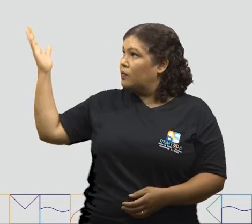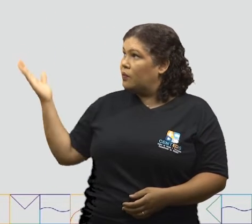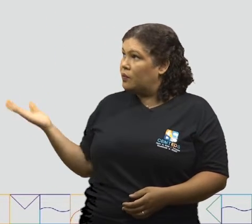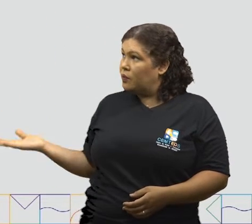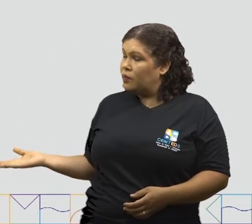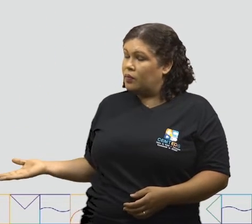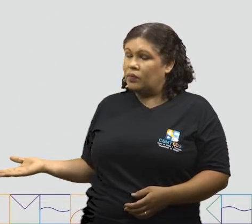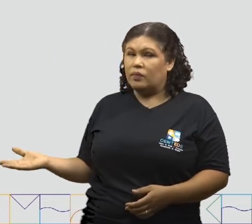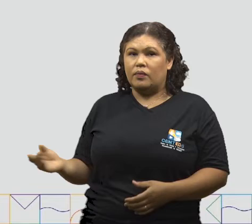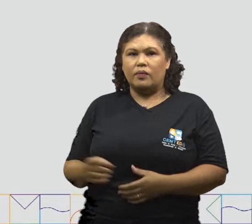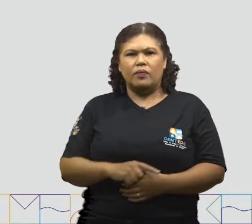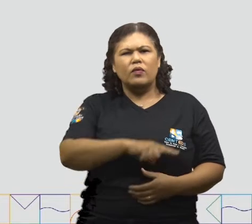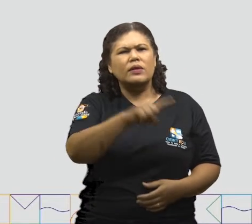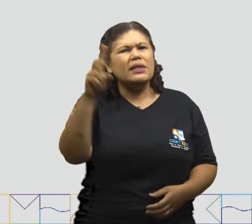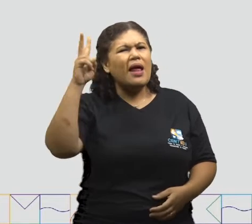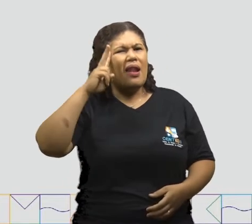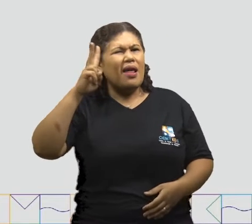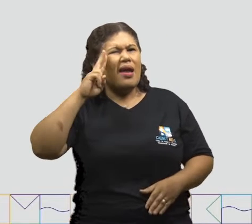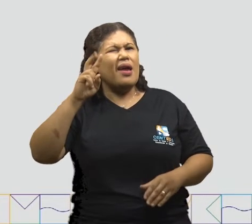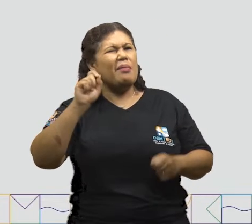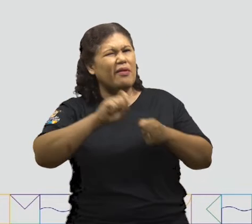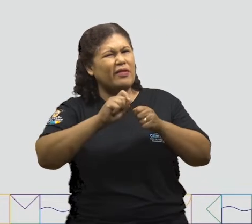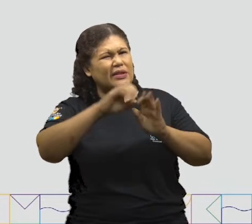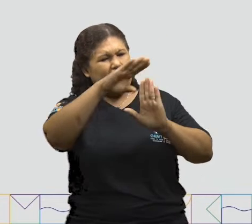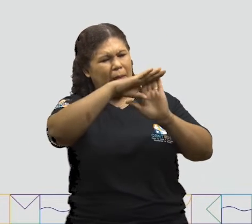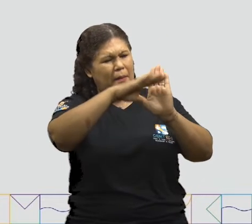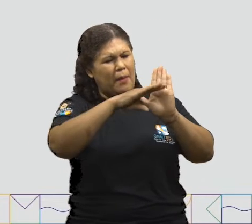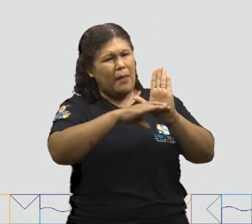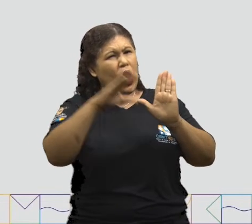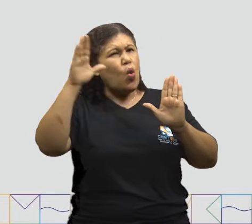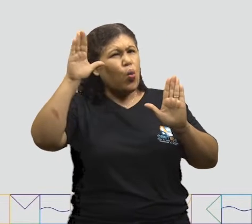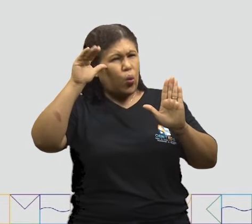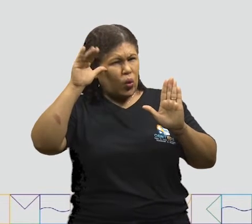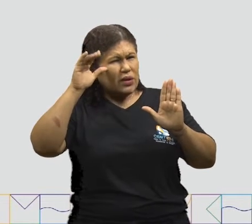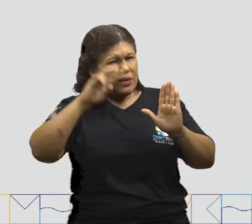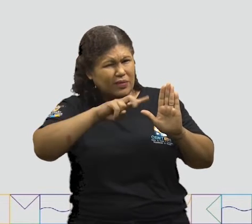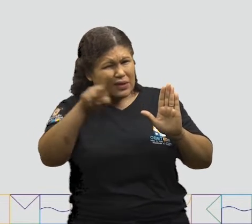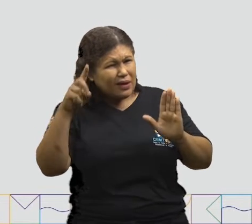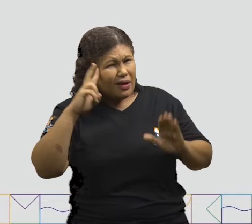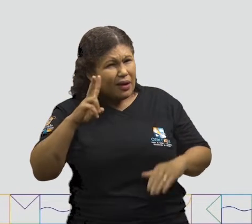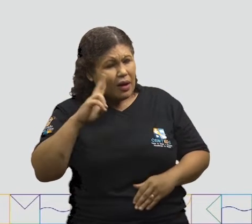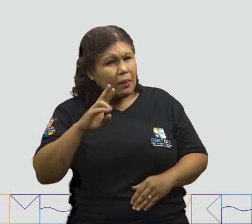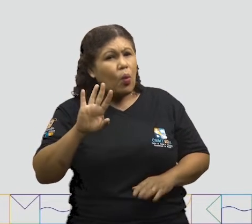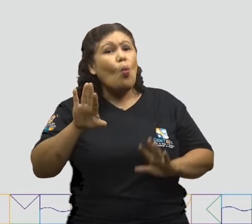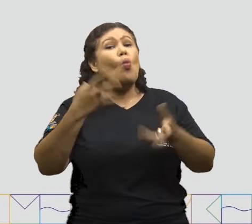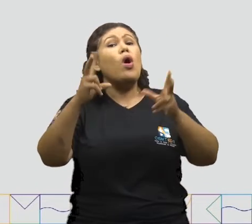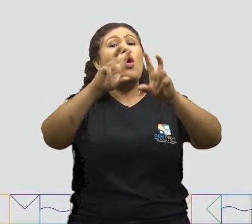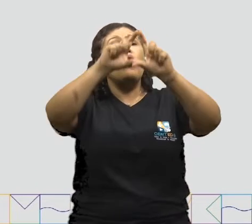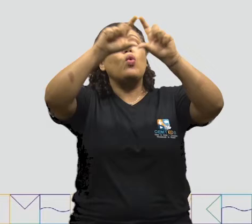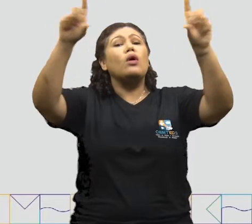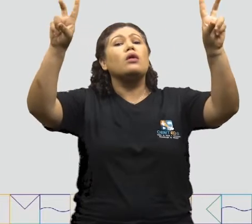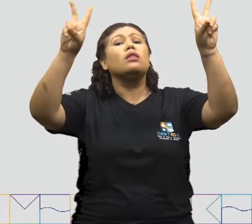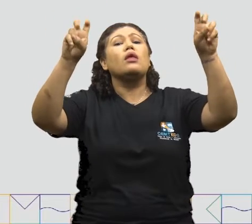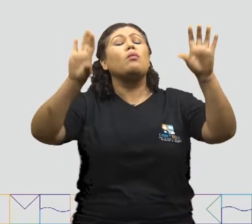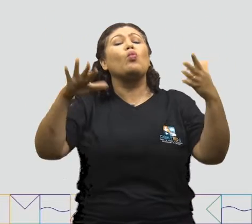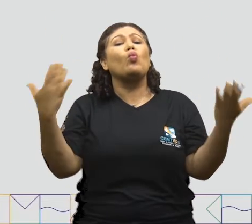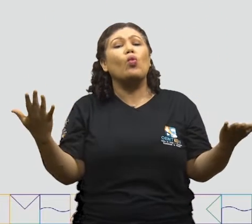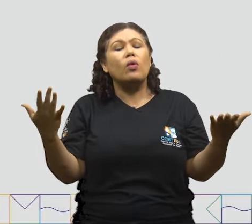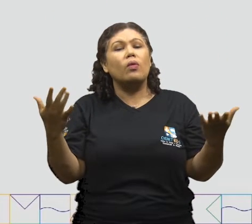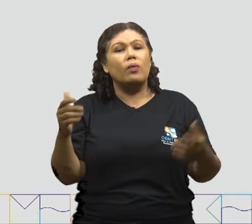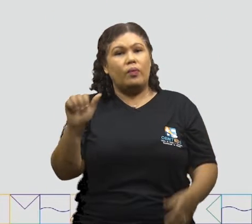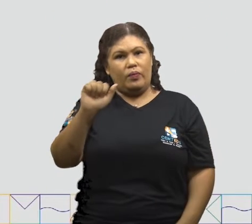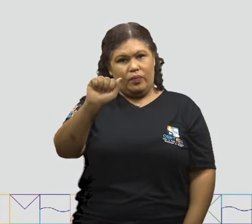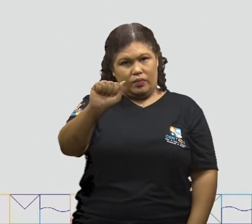Você lembra do mural de curiosidades que escrevemos juntos? Qual era o título dele?